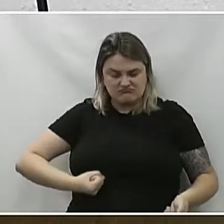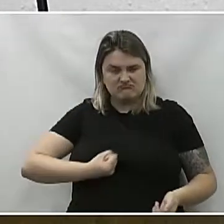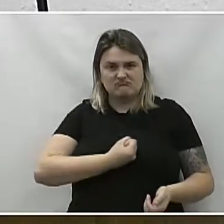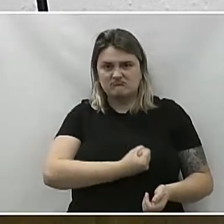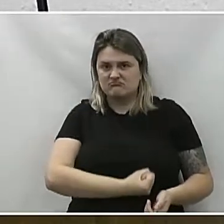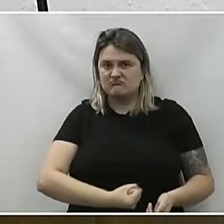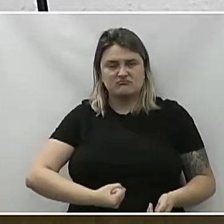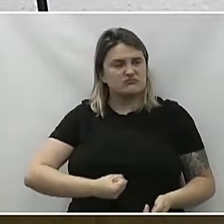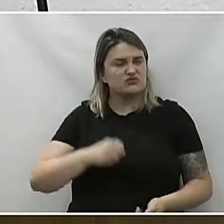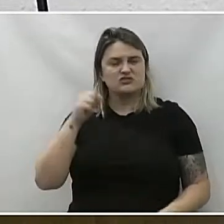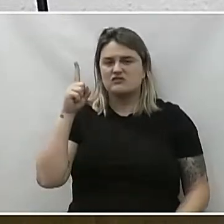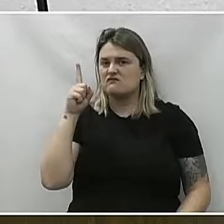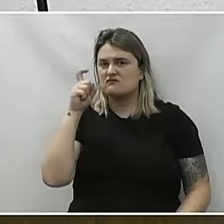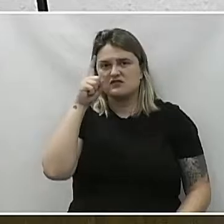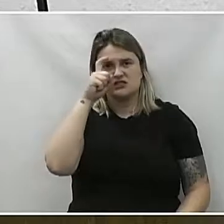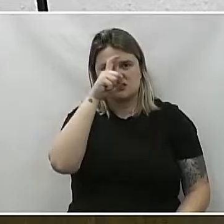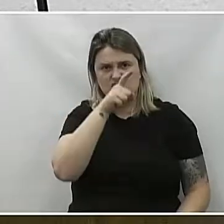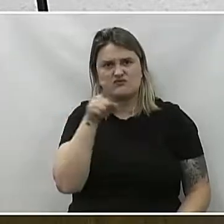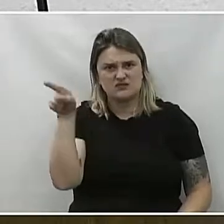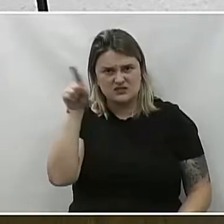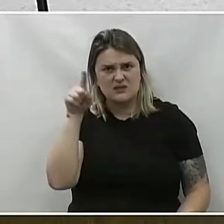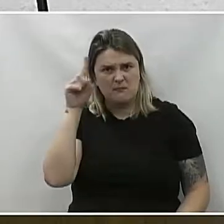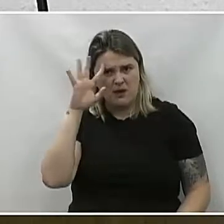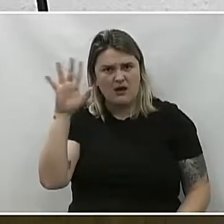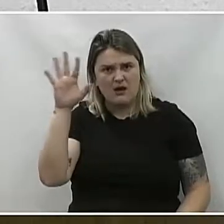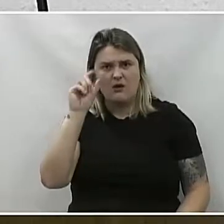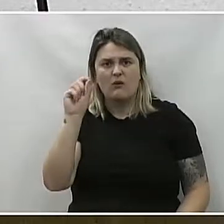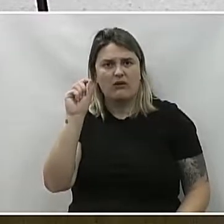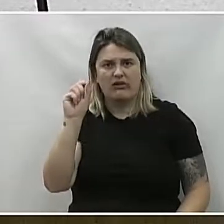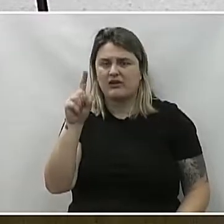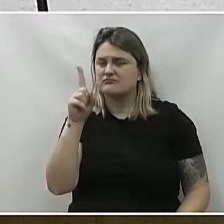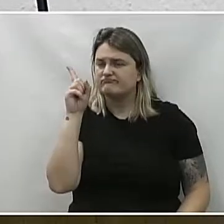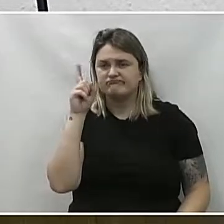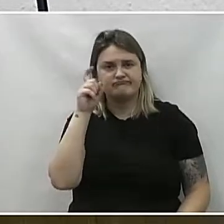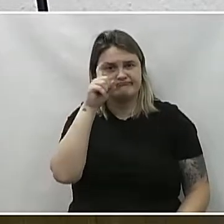um terror, gente. Vocês devem imaginar mais ou menos o que é.